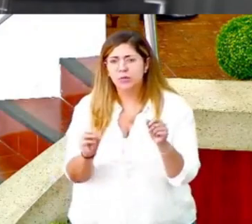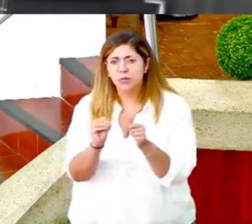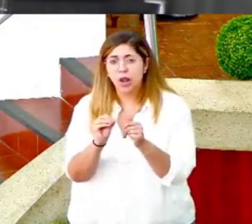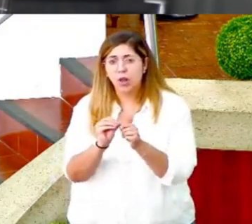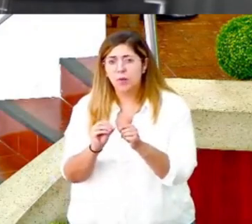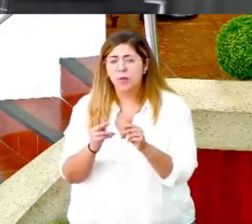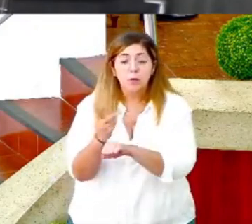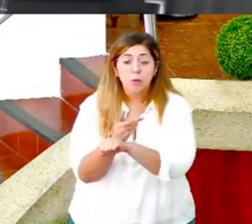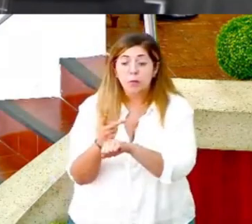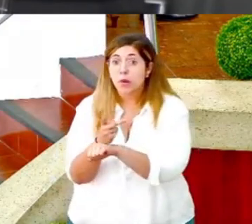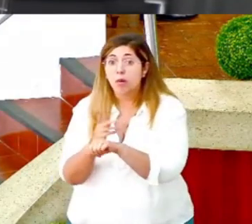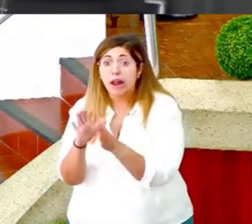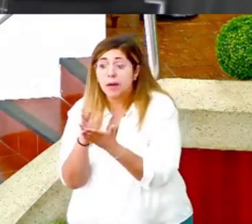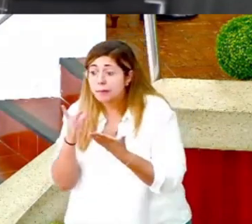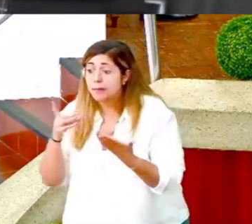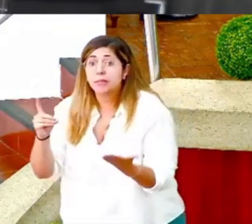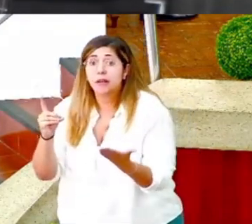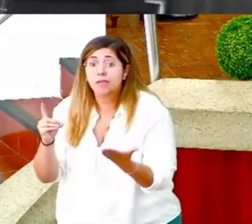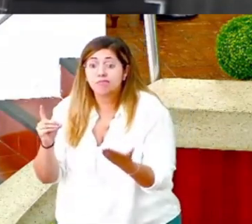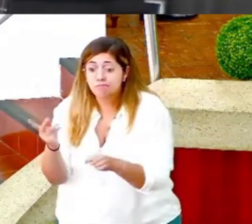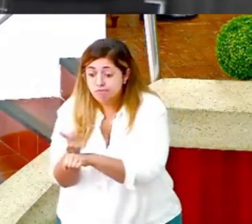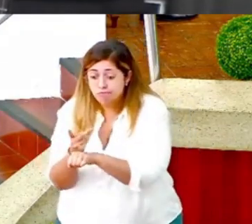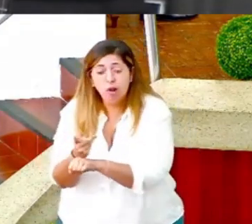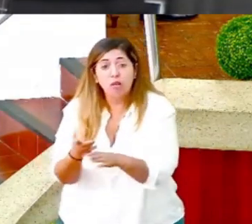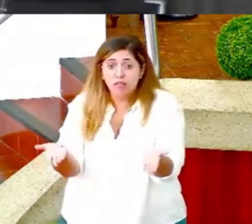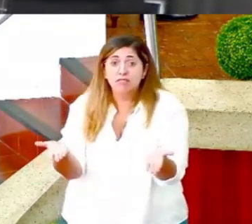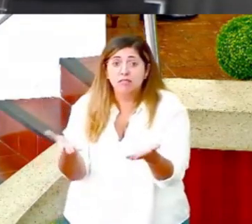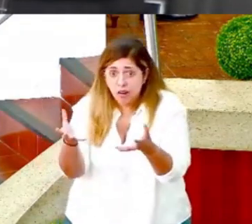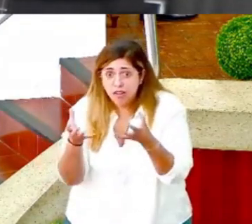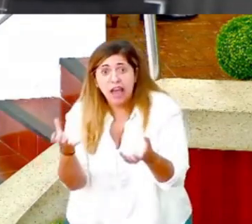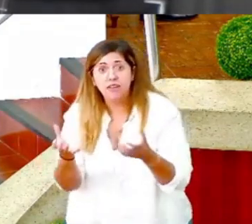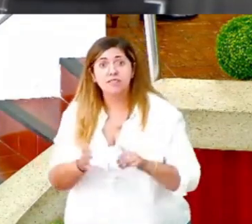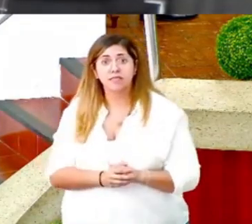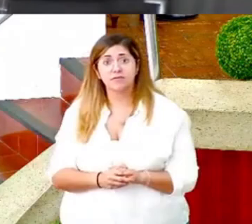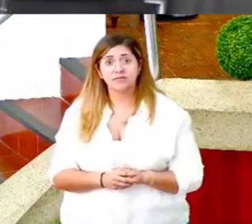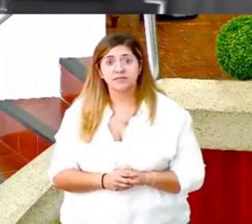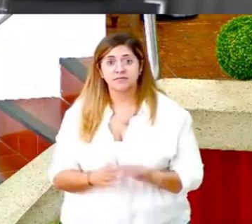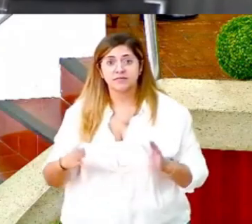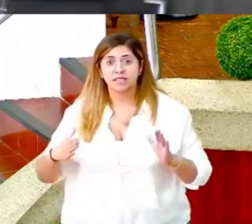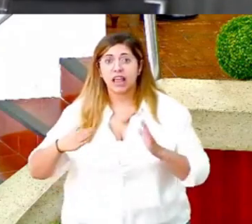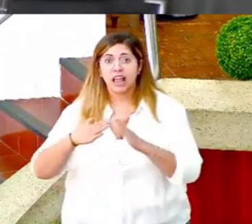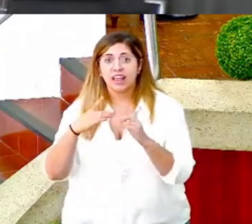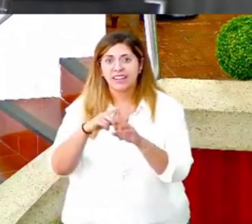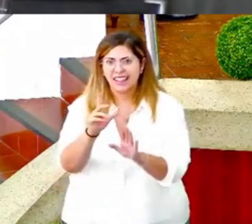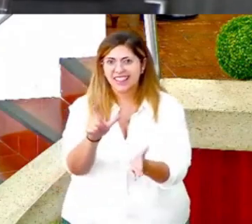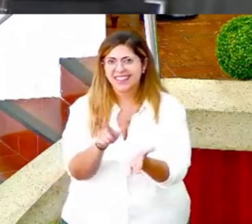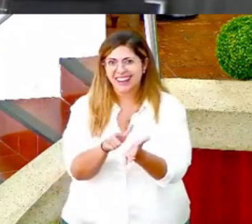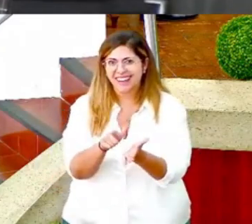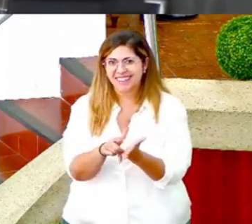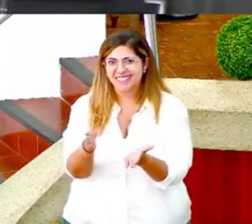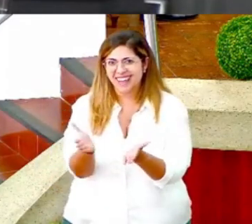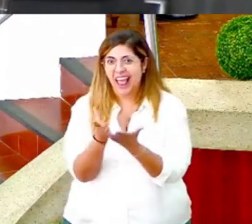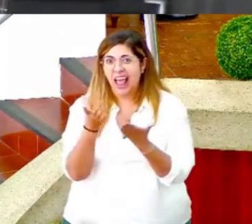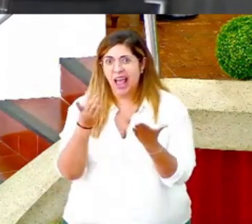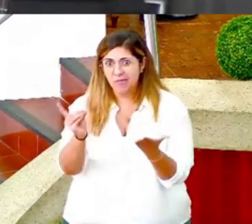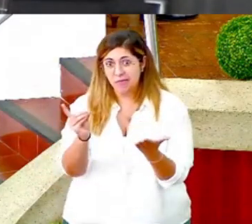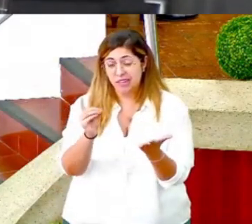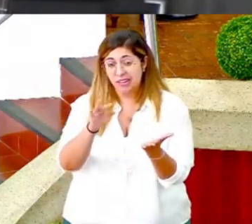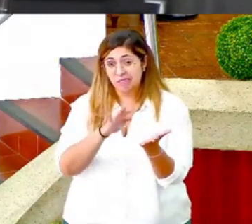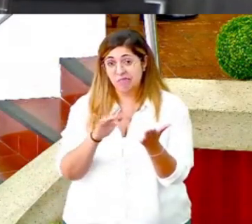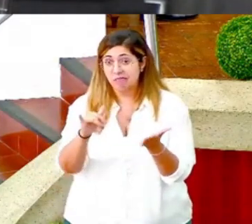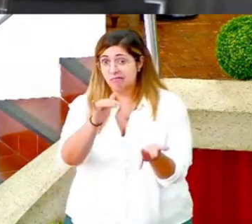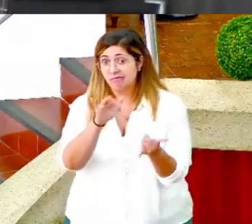Bíblia, né? Se tem o livro na casa do Senhor. Aliás, está aí na mão de todos vocês, ou nos tablets, ou